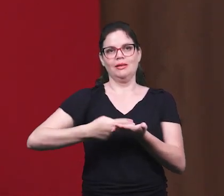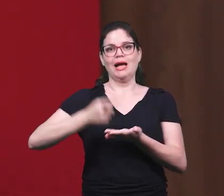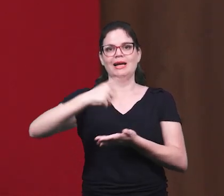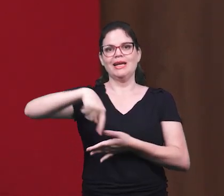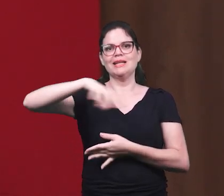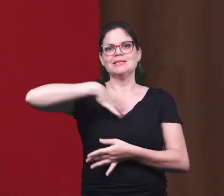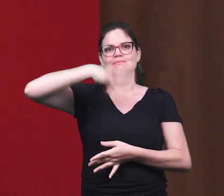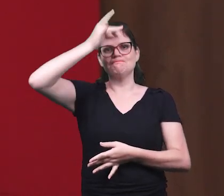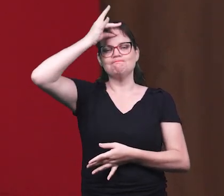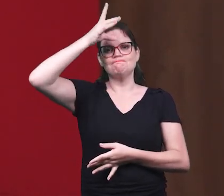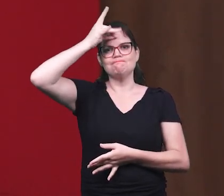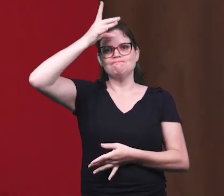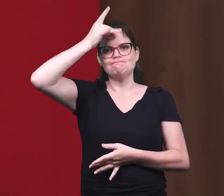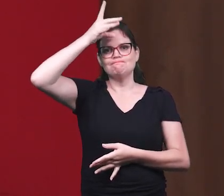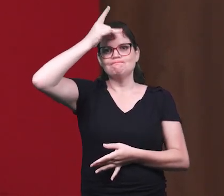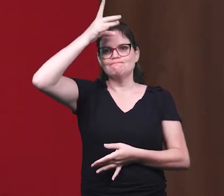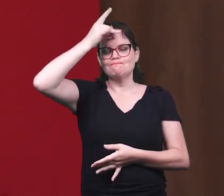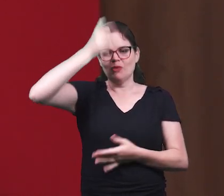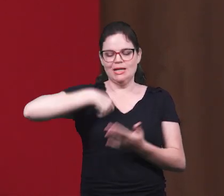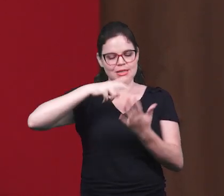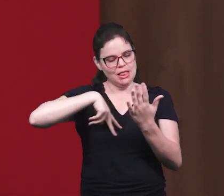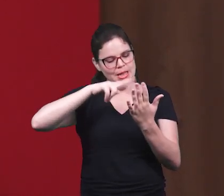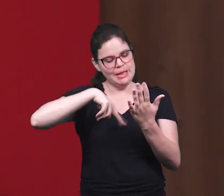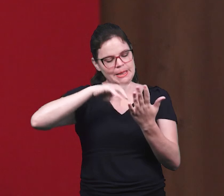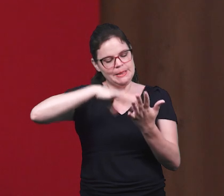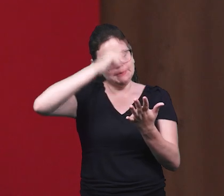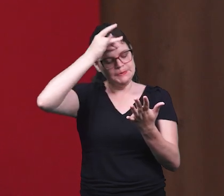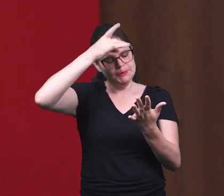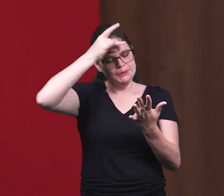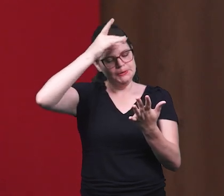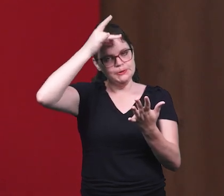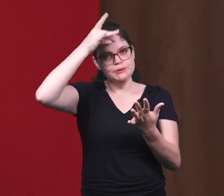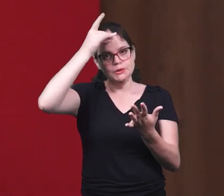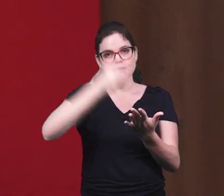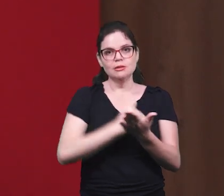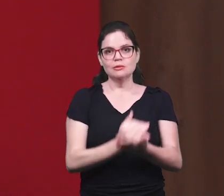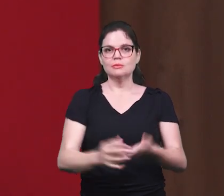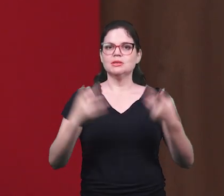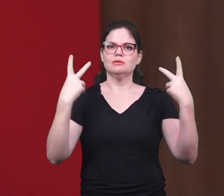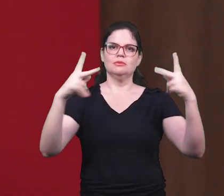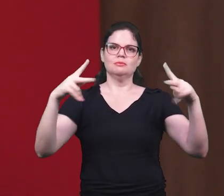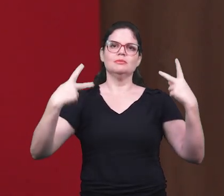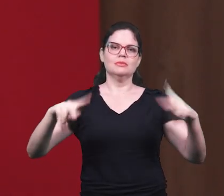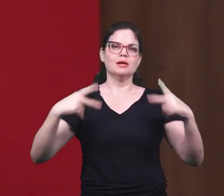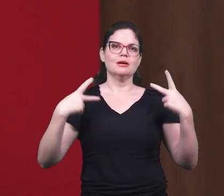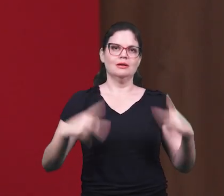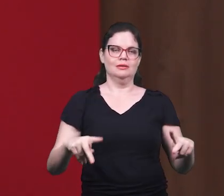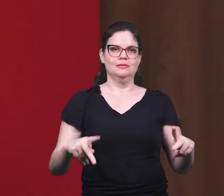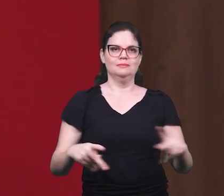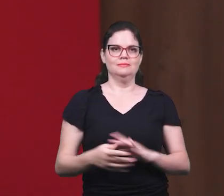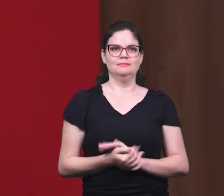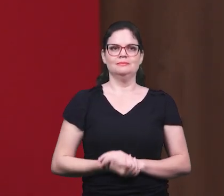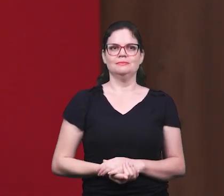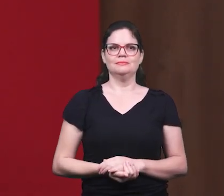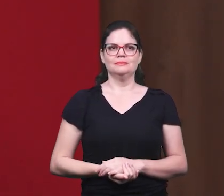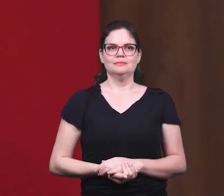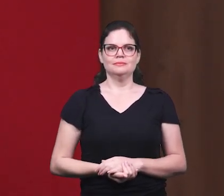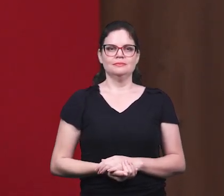tradução, eles decoravam a Bíblia, os valdenses, e eles passaram a pregar. E